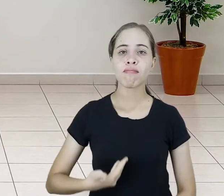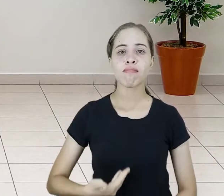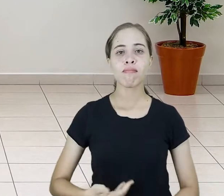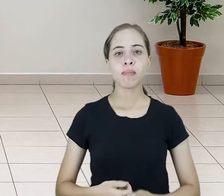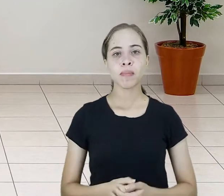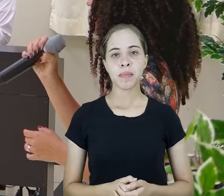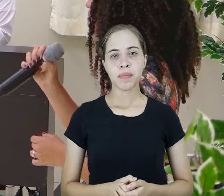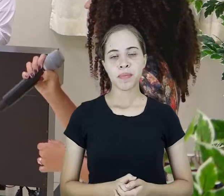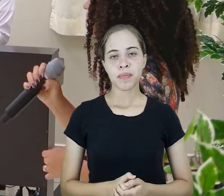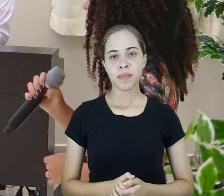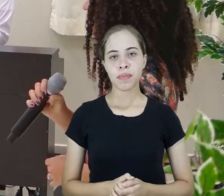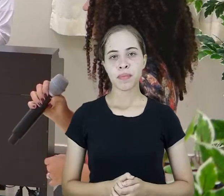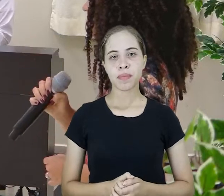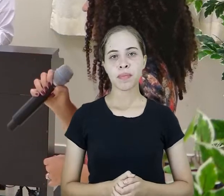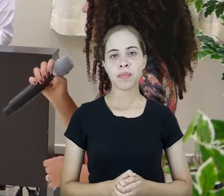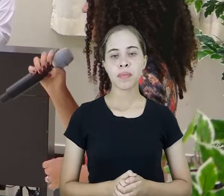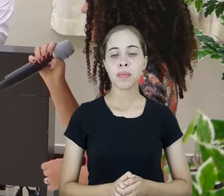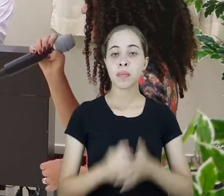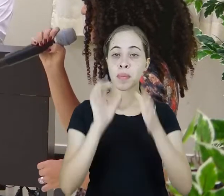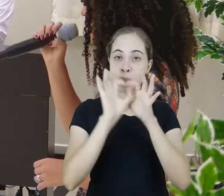resgatou,